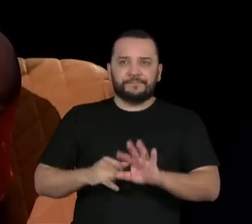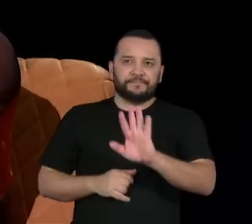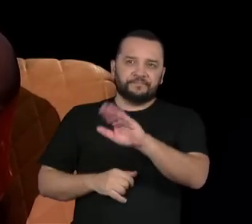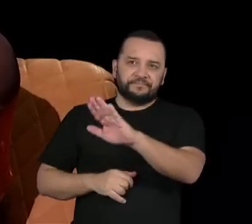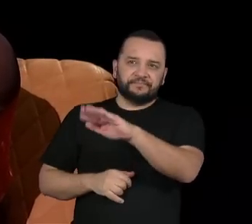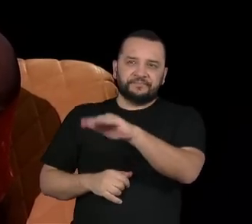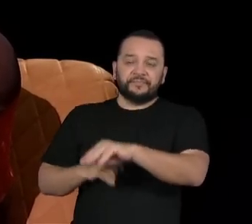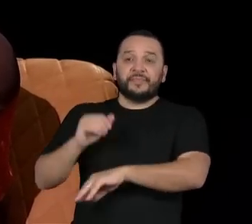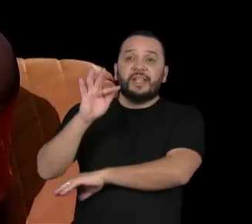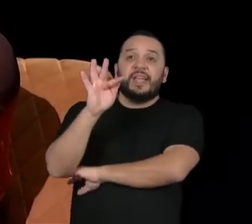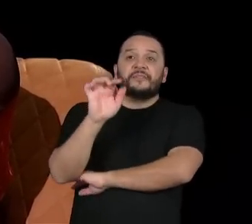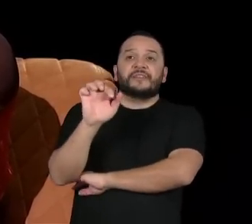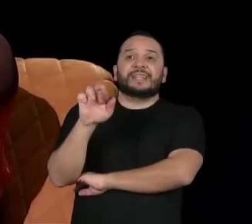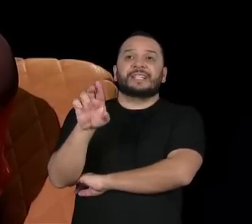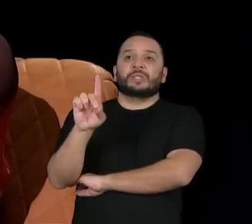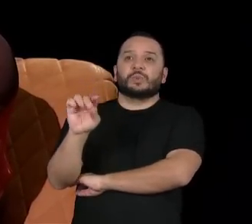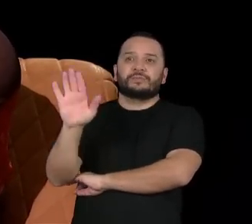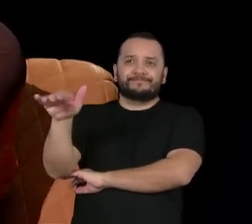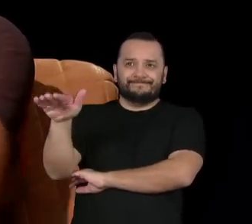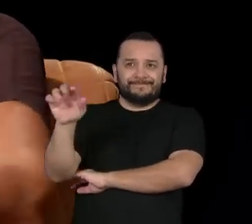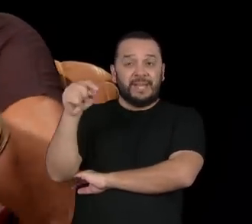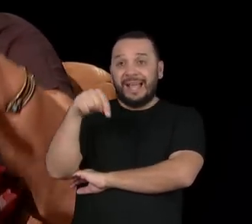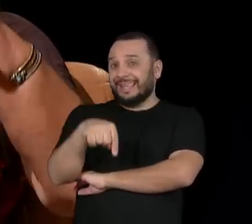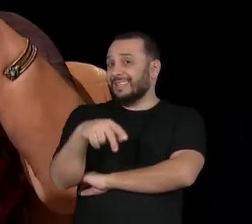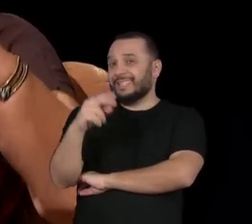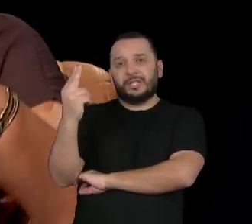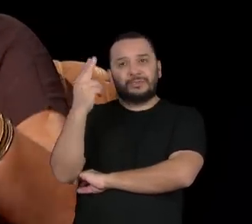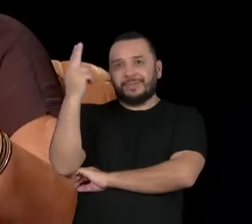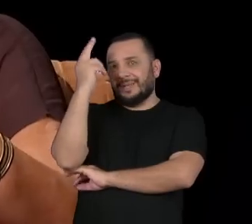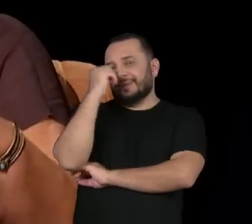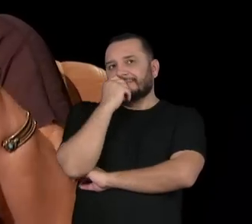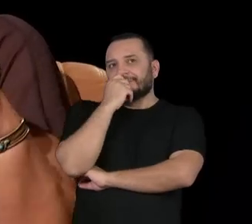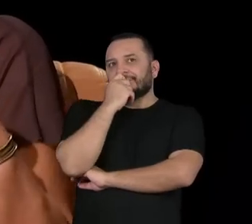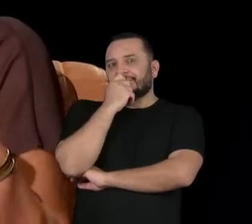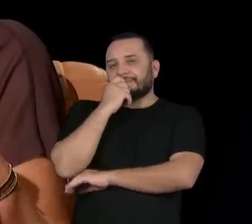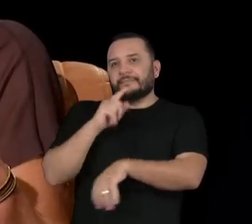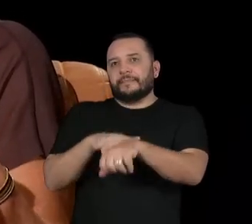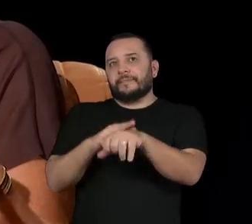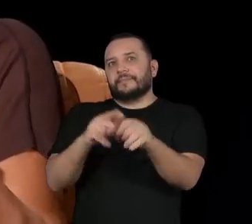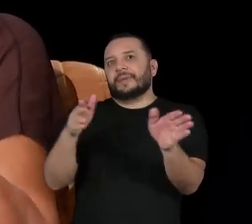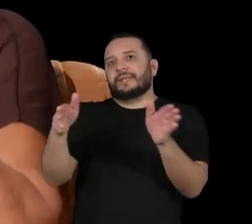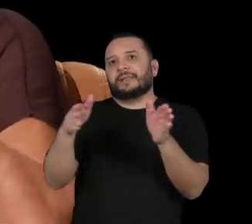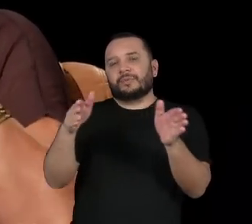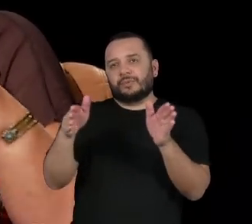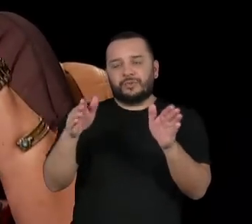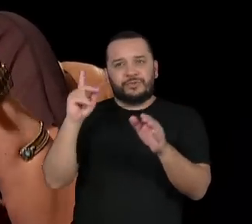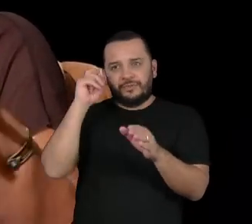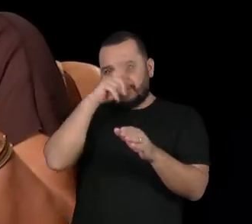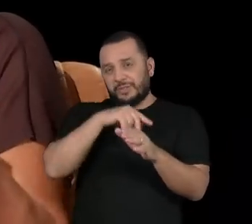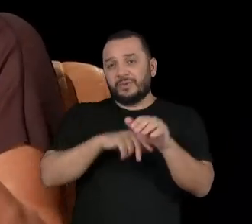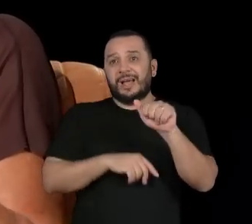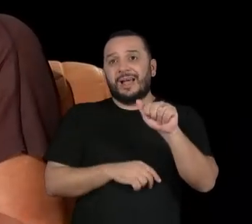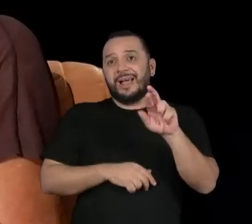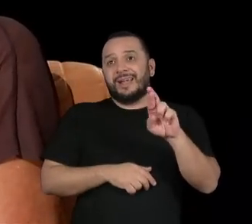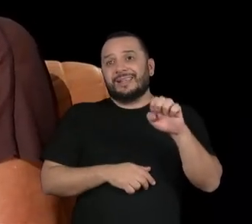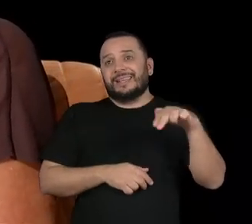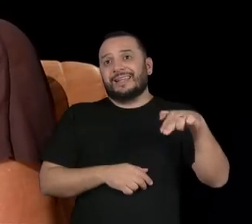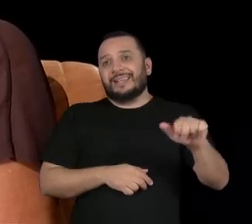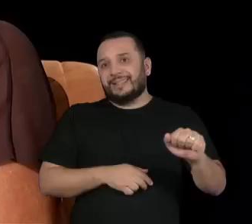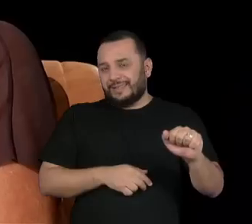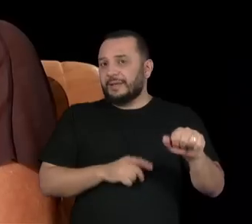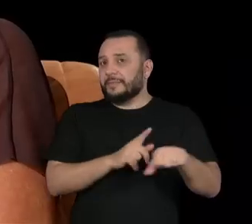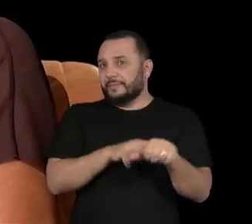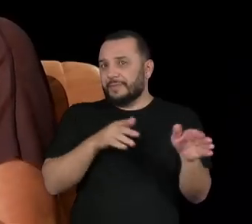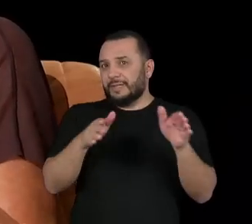seguinte, aqui não está dando, estamos num período meio, aqui o Arena, a gente está revendo coisas, mas é